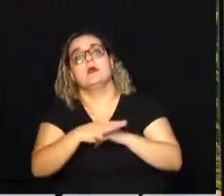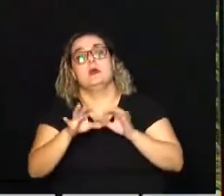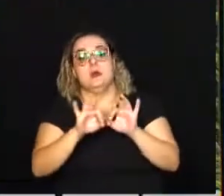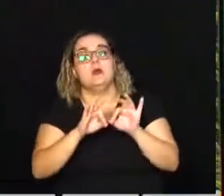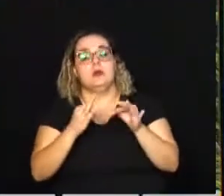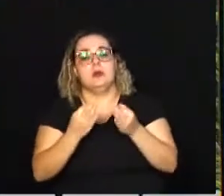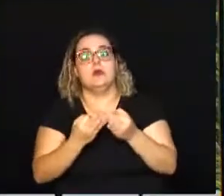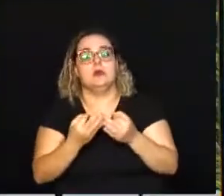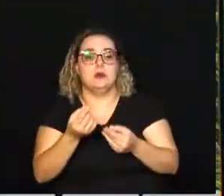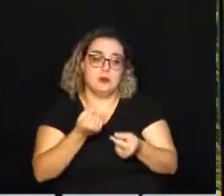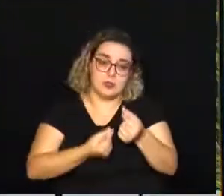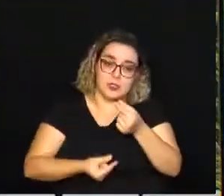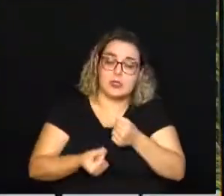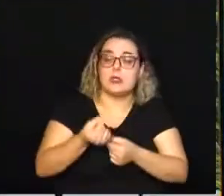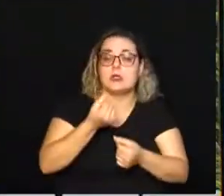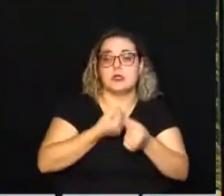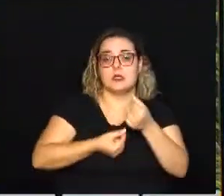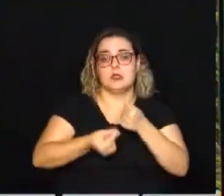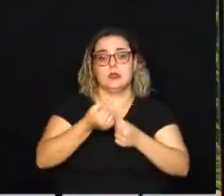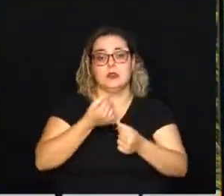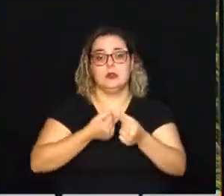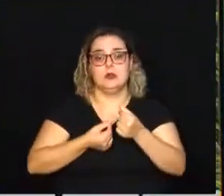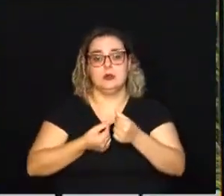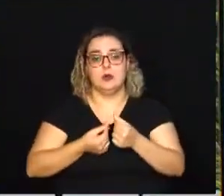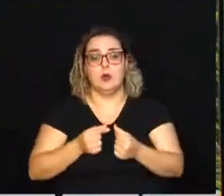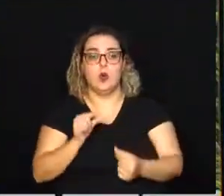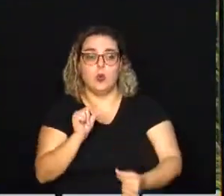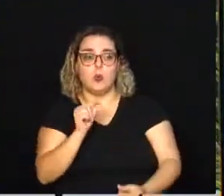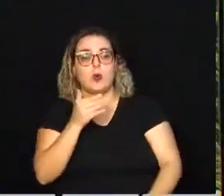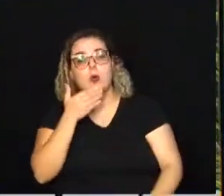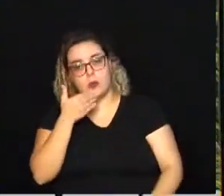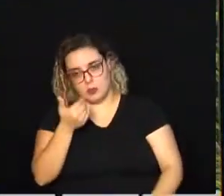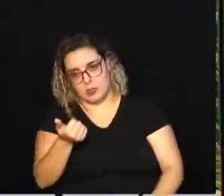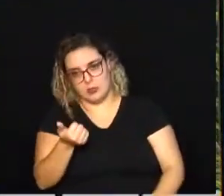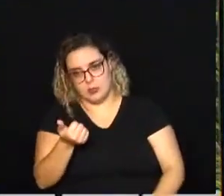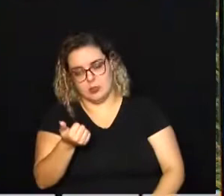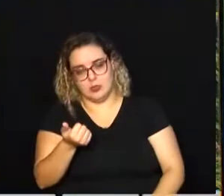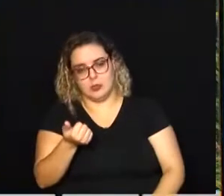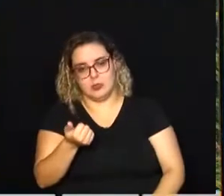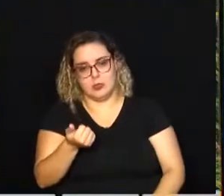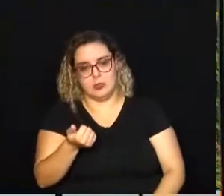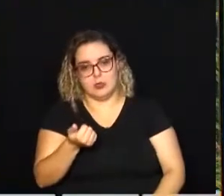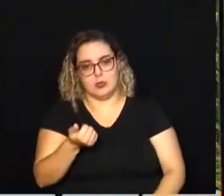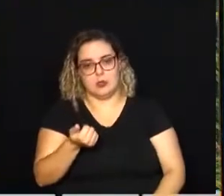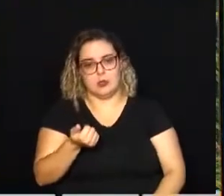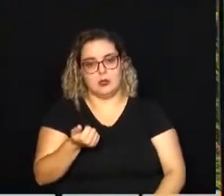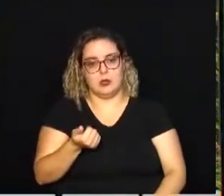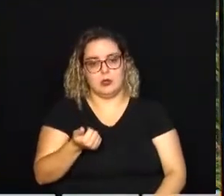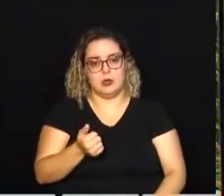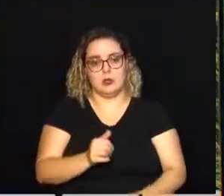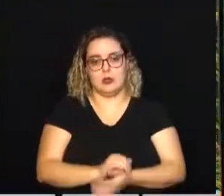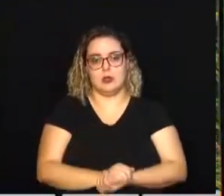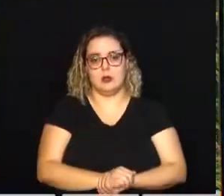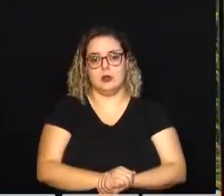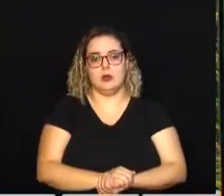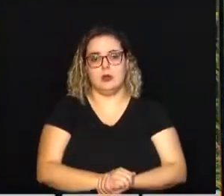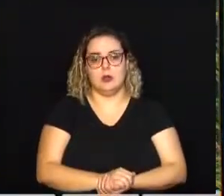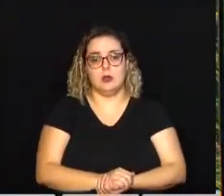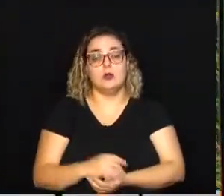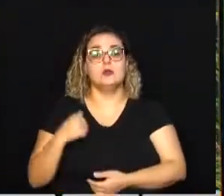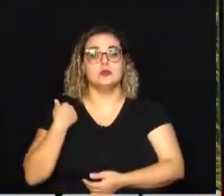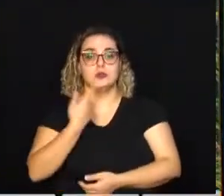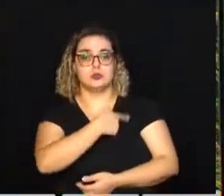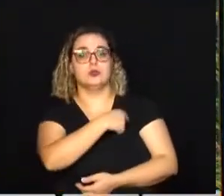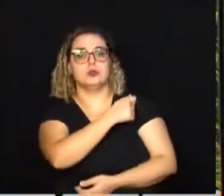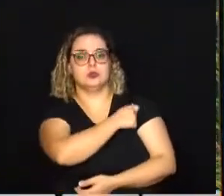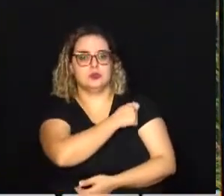e econômica um pouco melhor. E ela atingiu isso em cheio. Então, os nossos alunos que